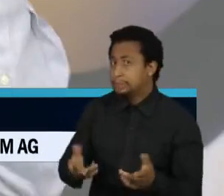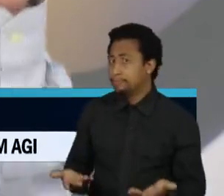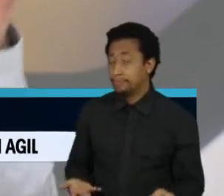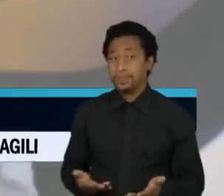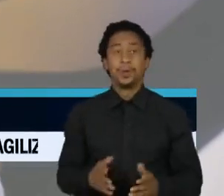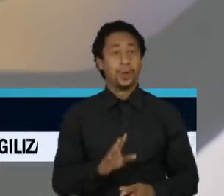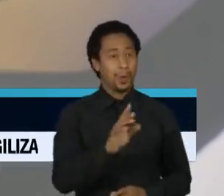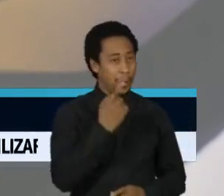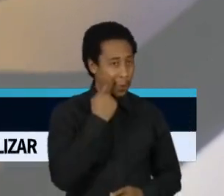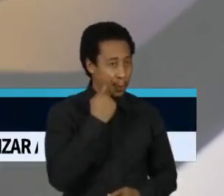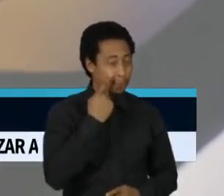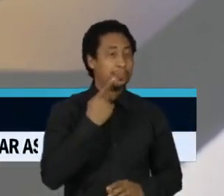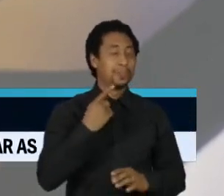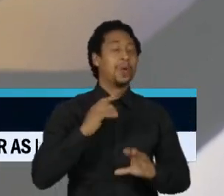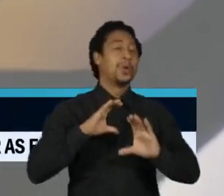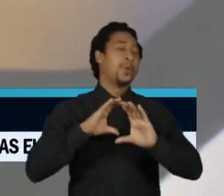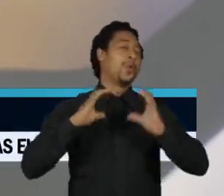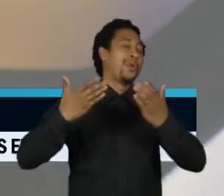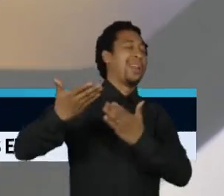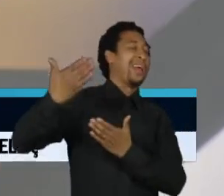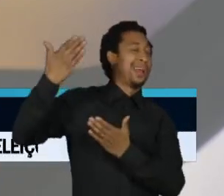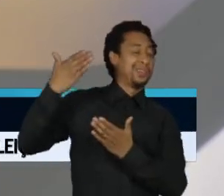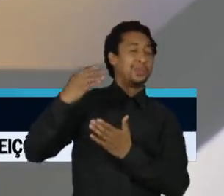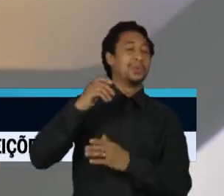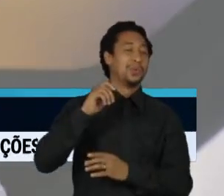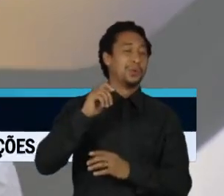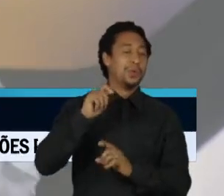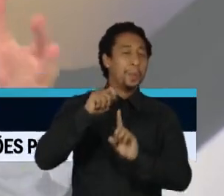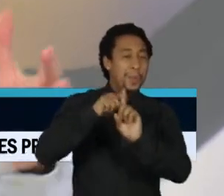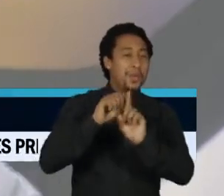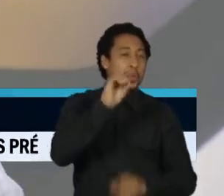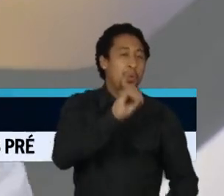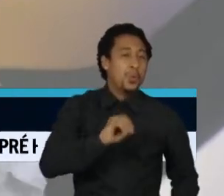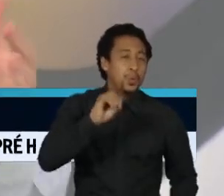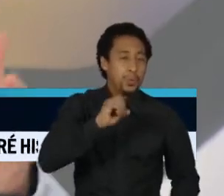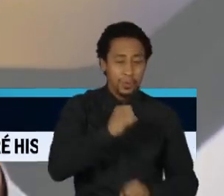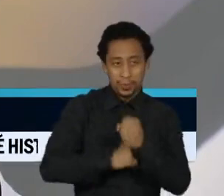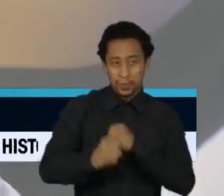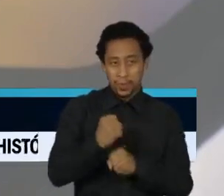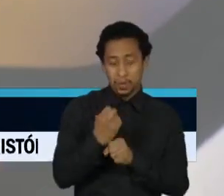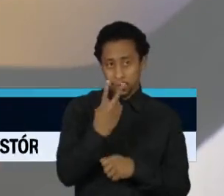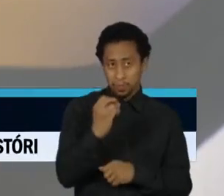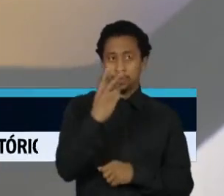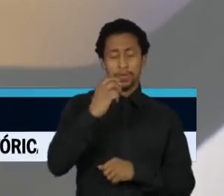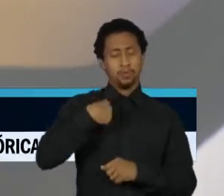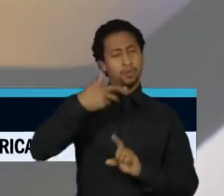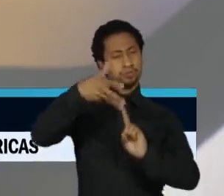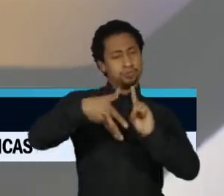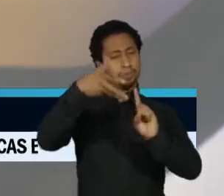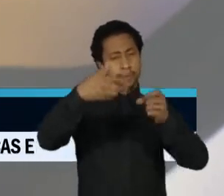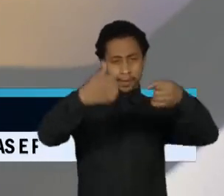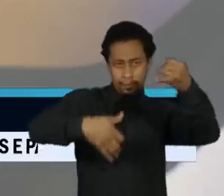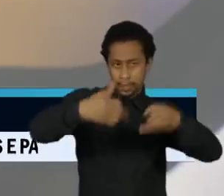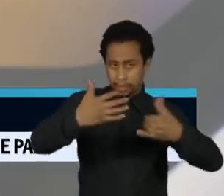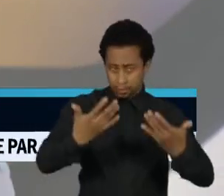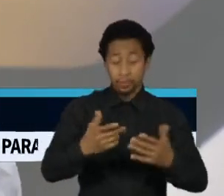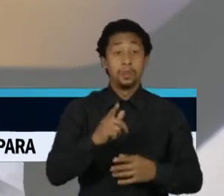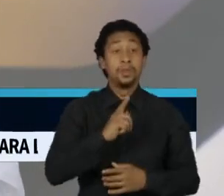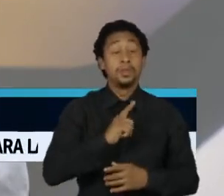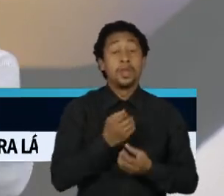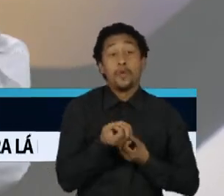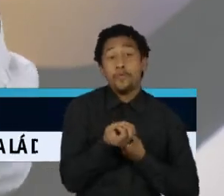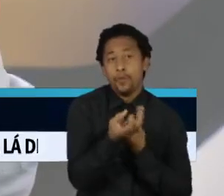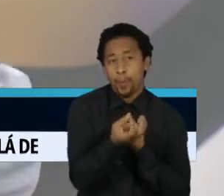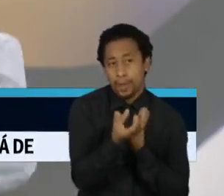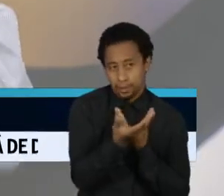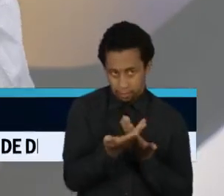em outubro passado. Existem dados estatísticos, né? Então, por exemplo,